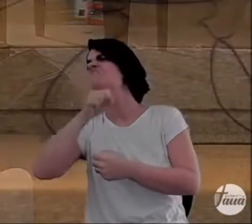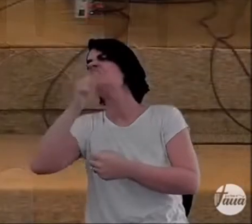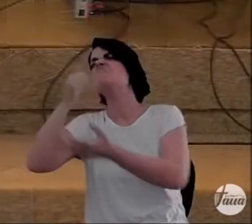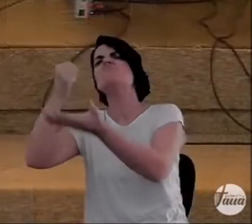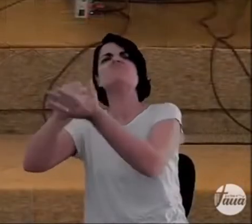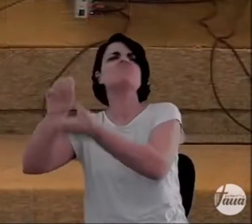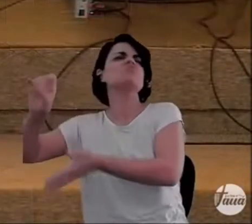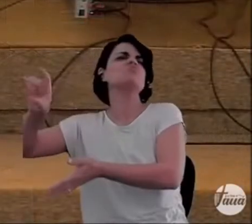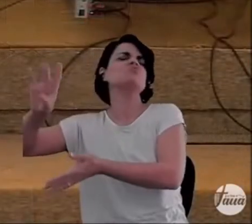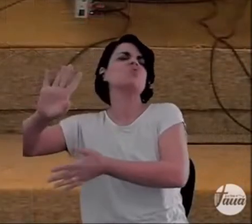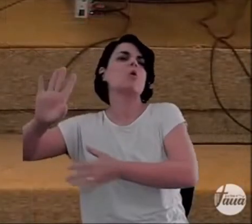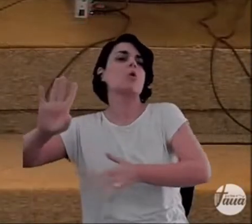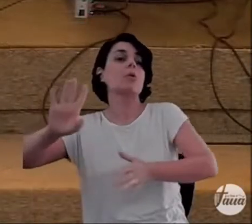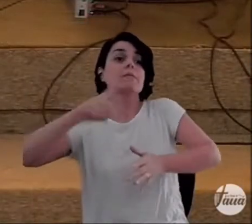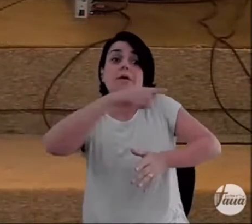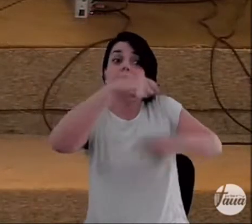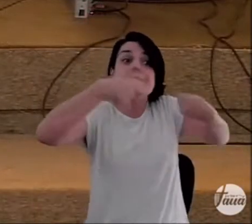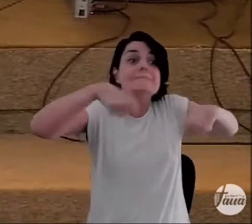não há